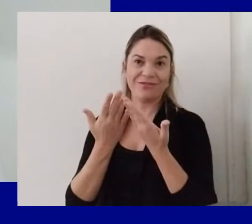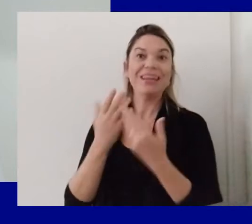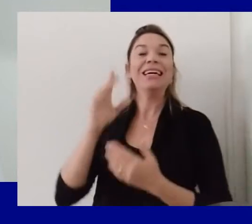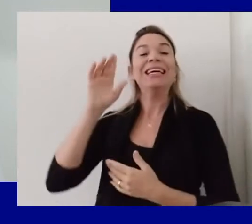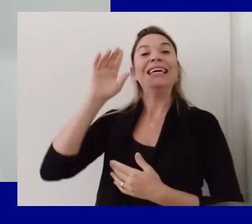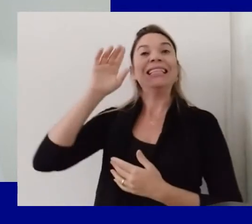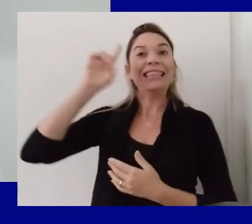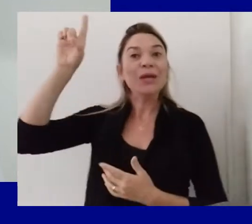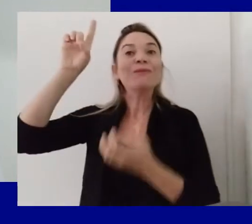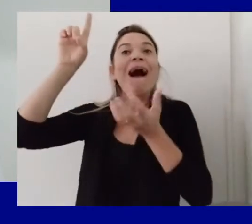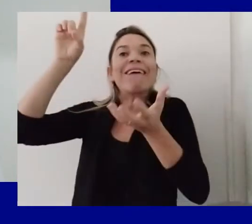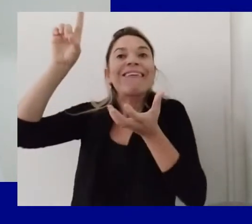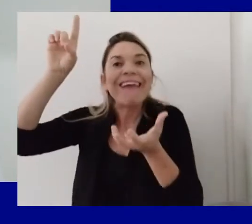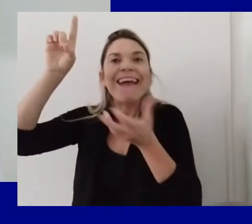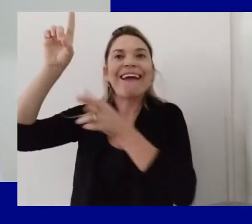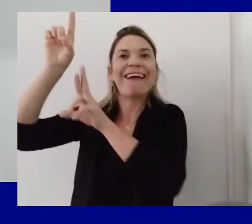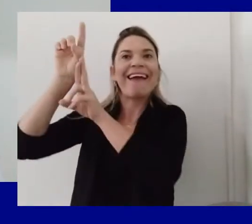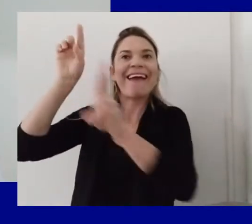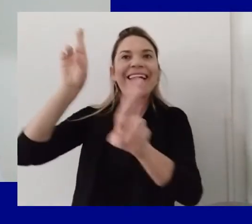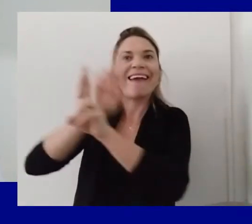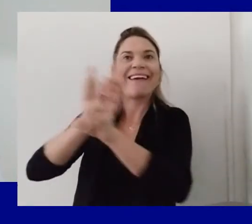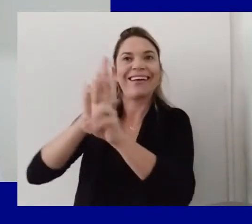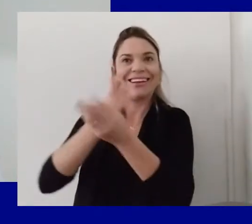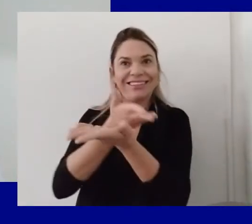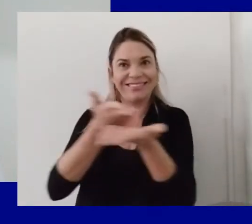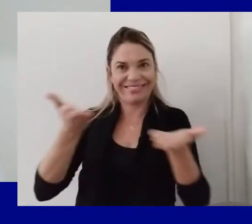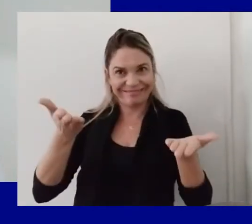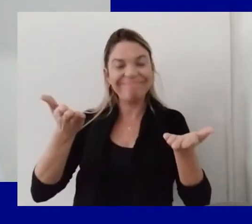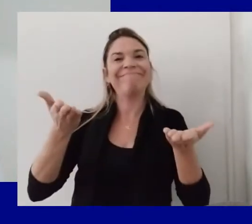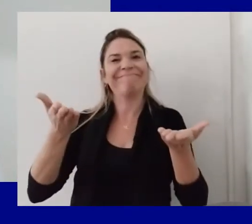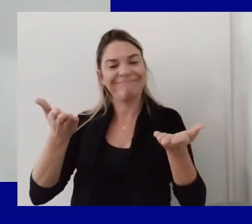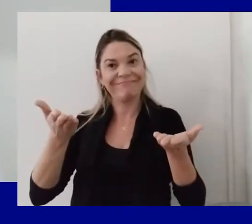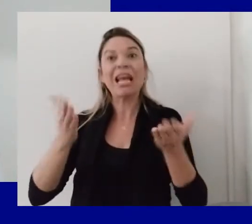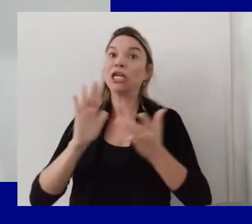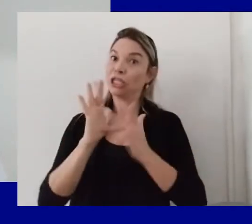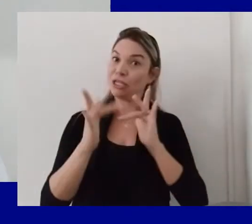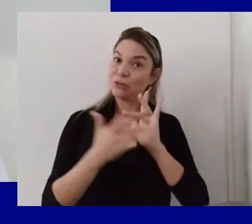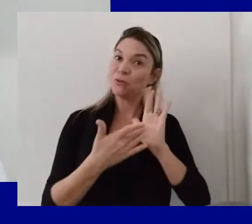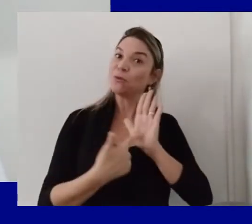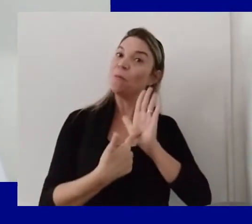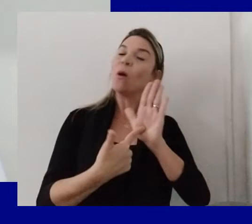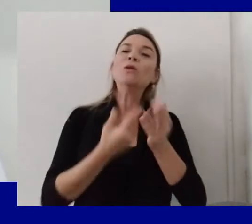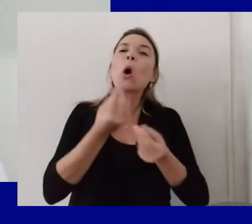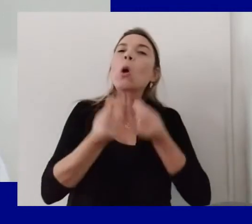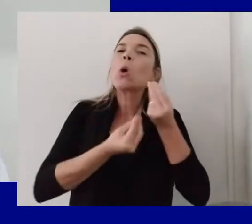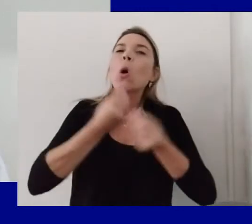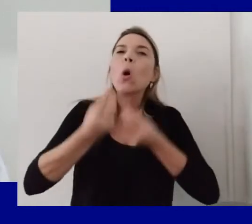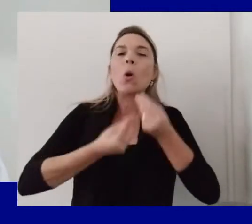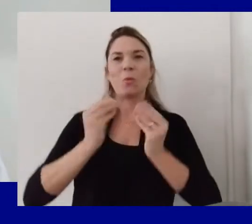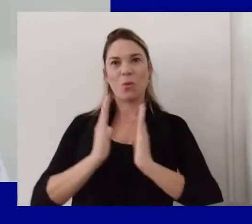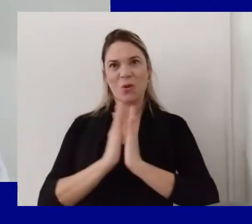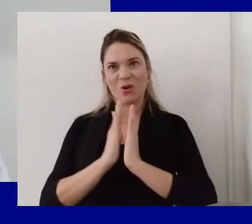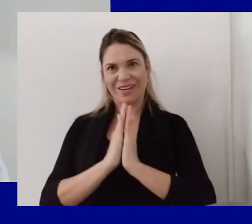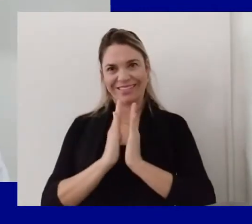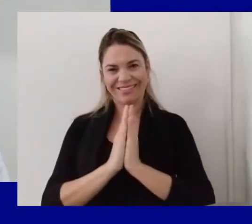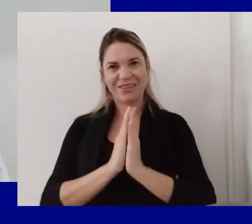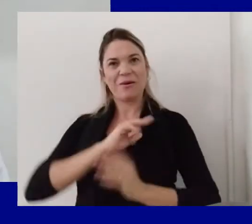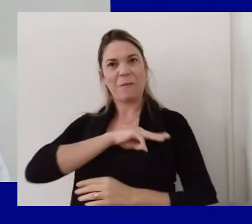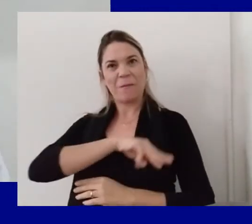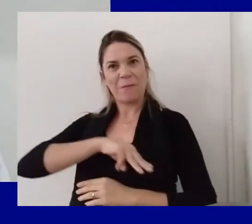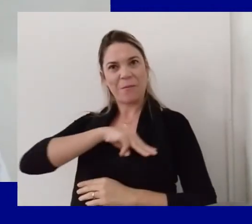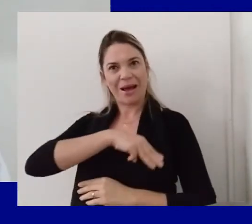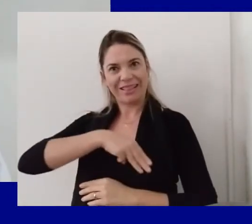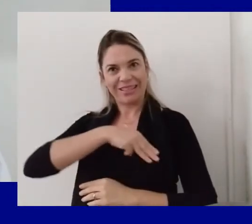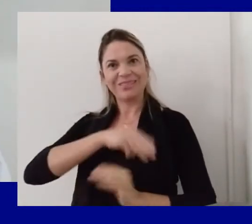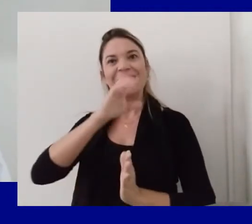discípulos. Jesus então apresenta na oração modelo, e nesse contexto de Mateus capítulo